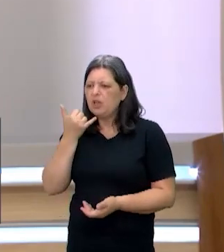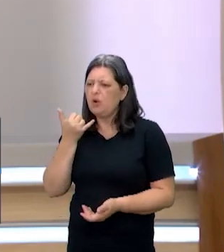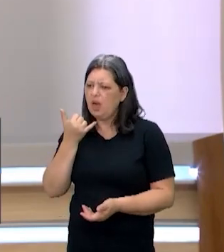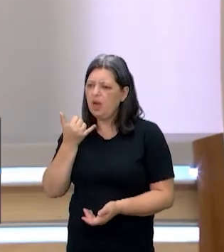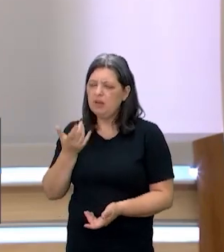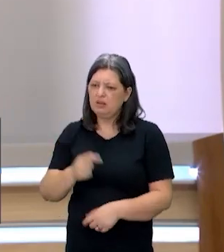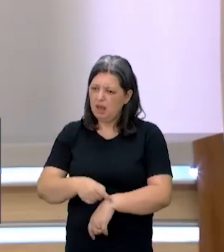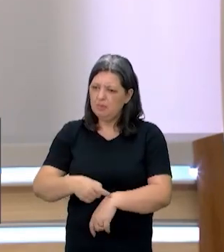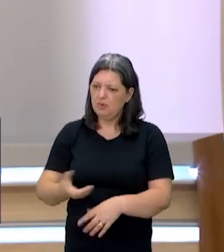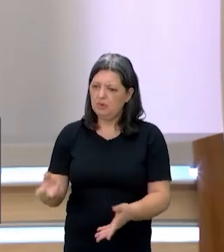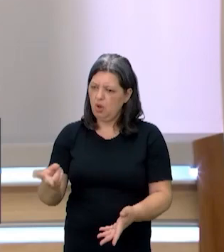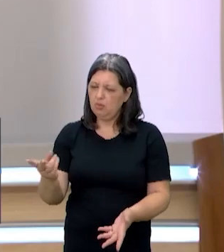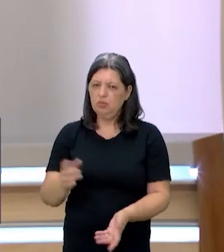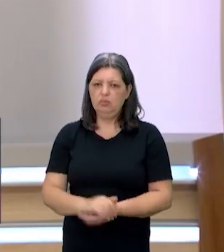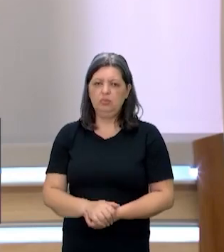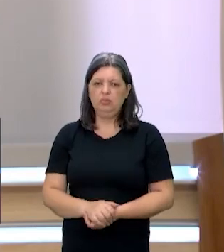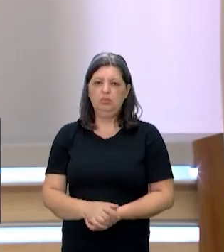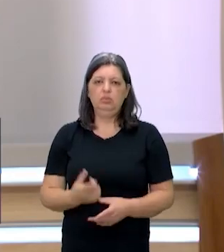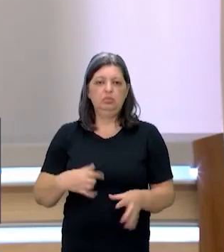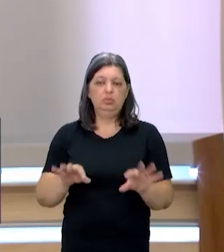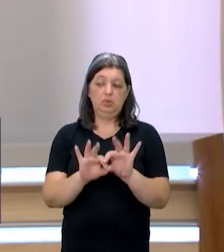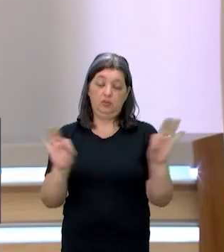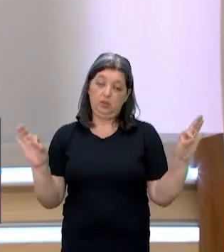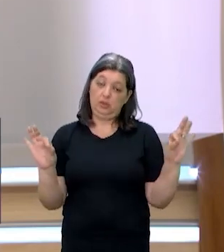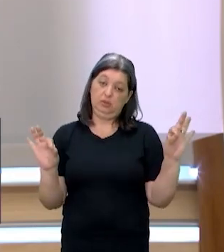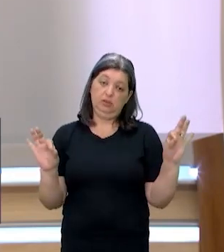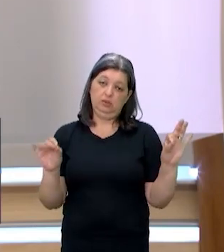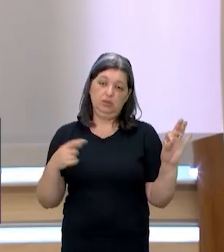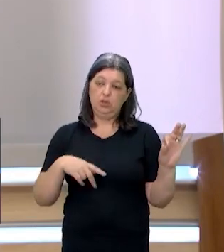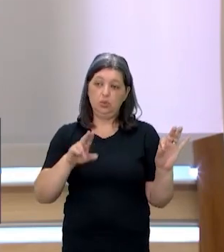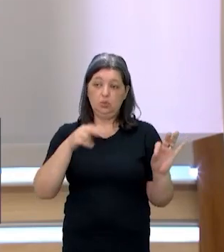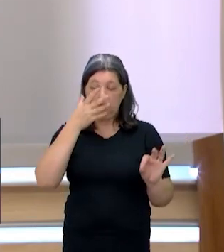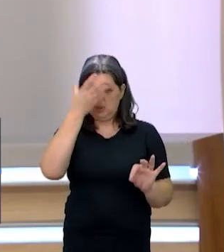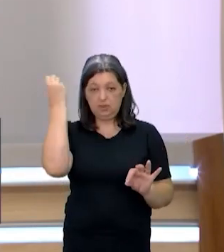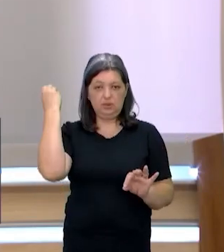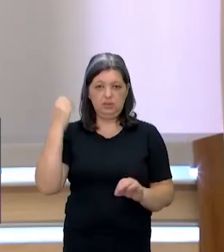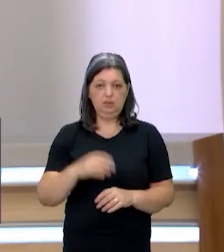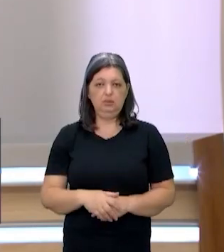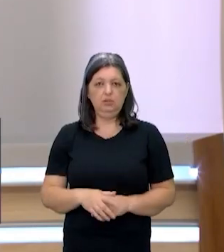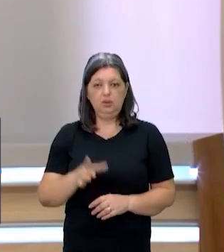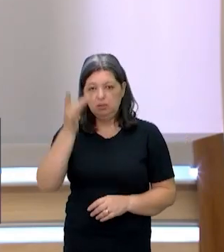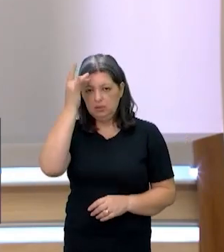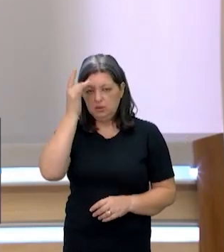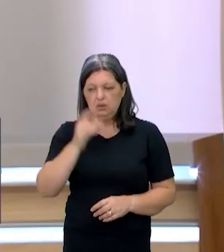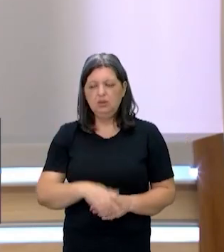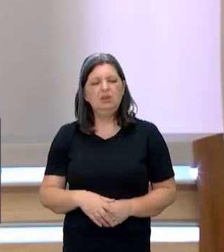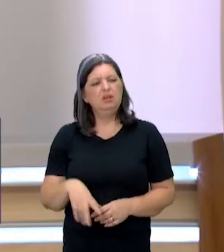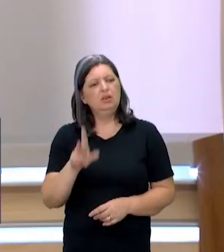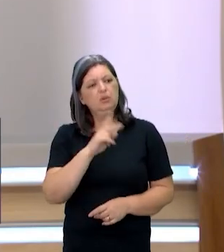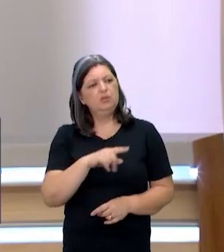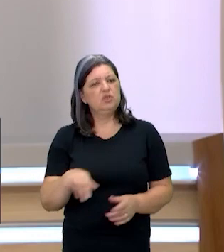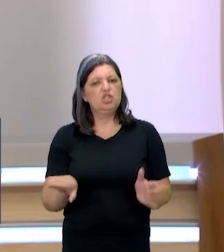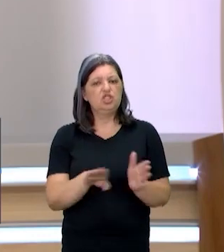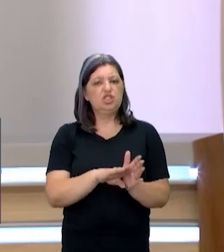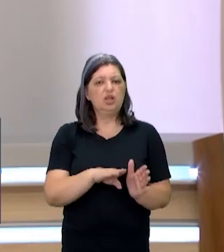eles me disseram a seguinte frase, que eu, assim, né, a seguinte colocação, que eu nunca me esqueci. Professora, quando eu chego em casa, meus pais estão